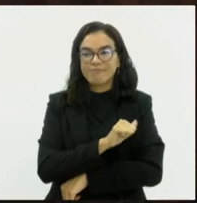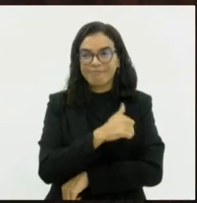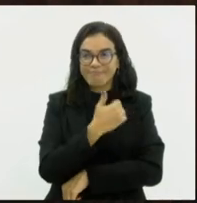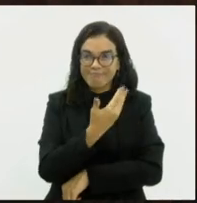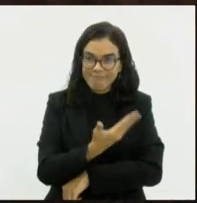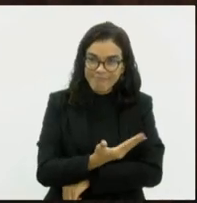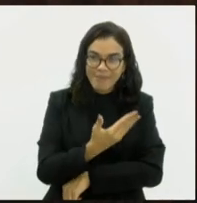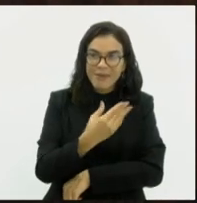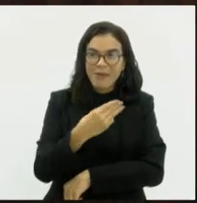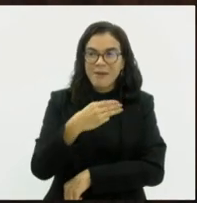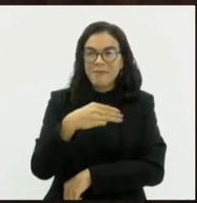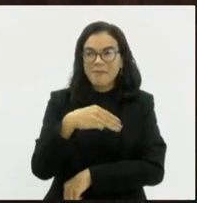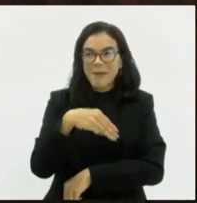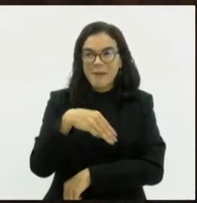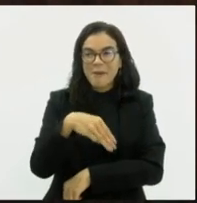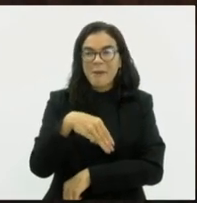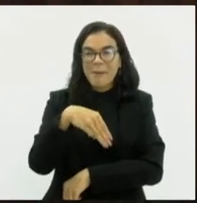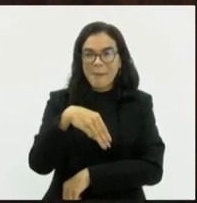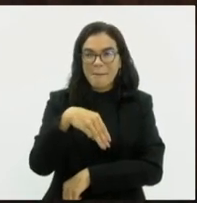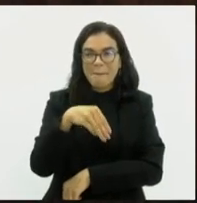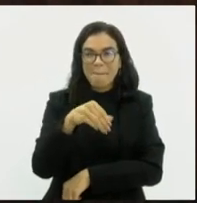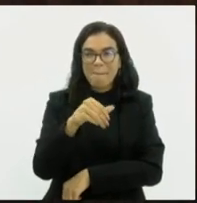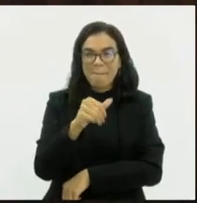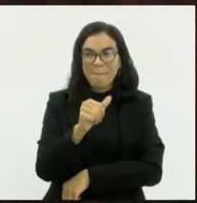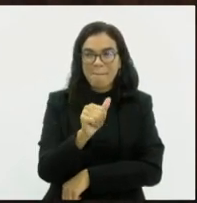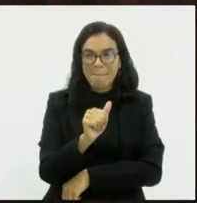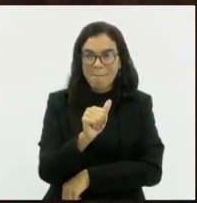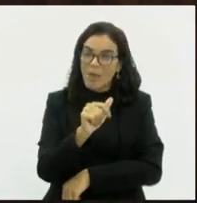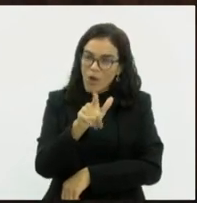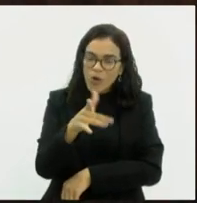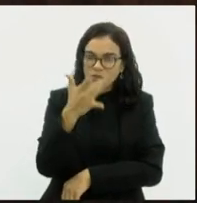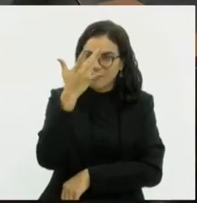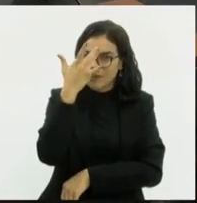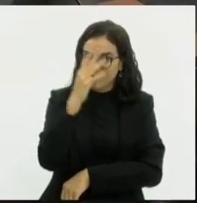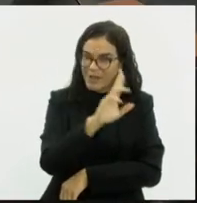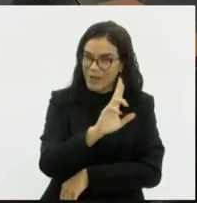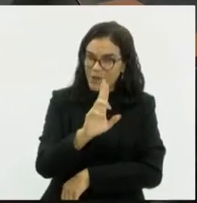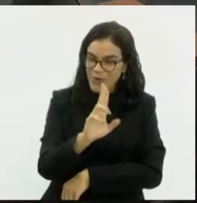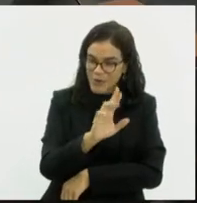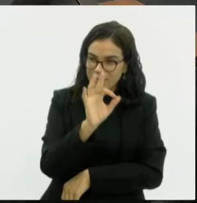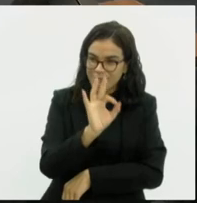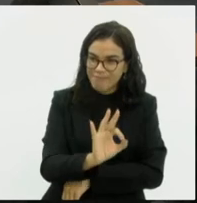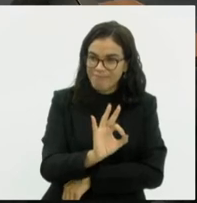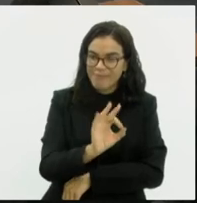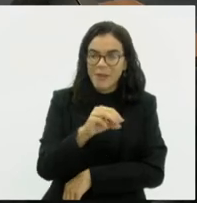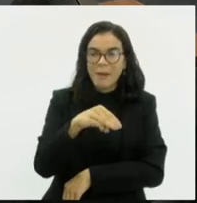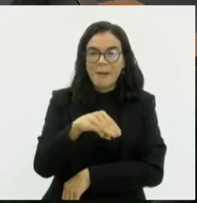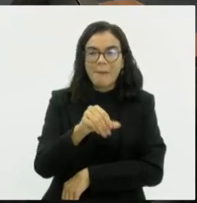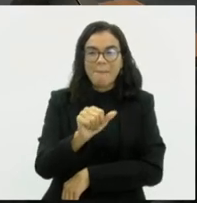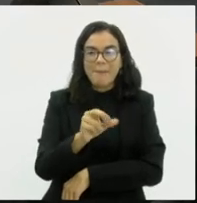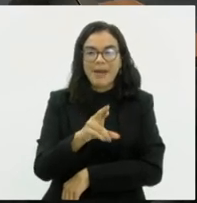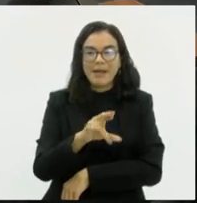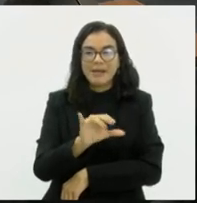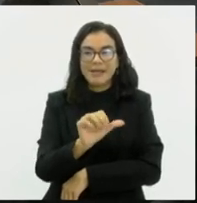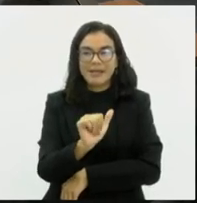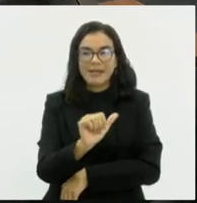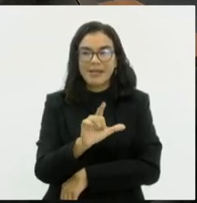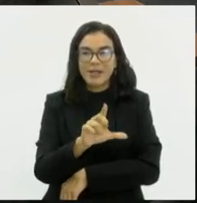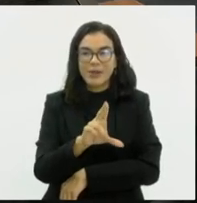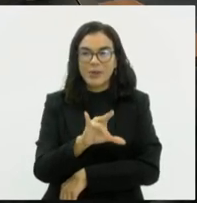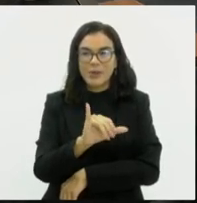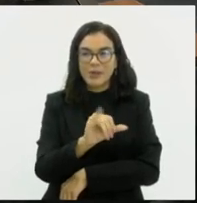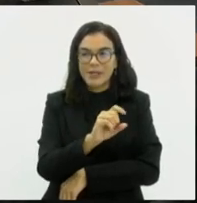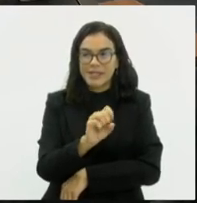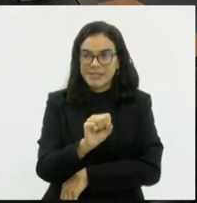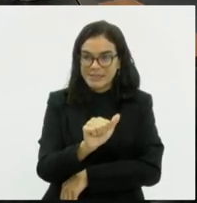querida, me lembro o nome de novo, que eu vou gravar hoje ainda, tá? A Maria Luísa. Parabéns,